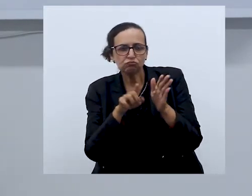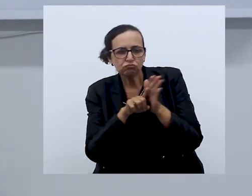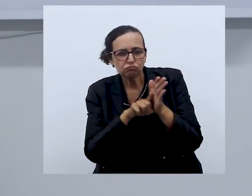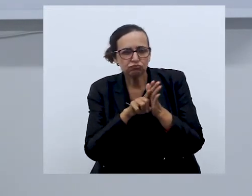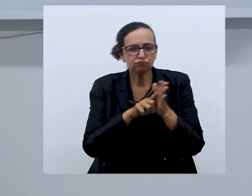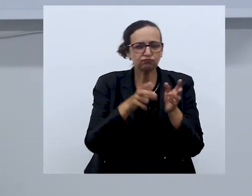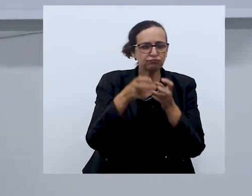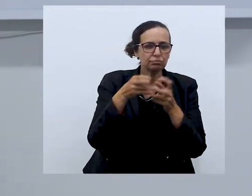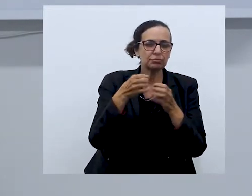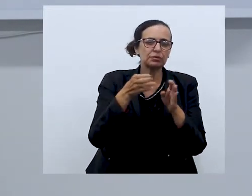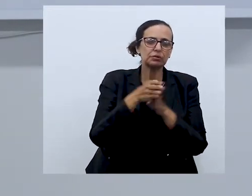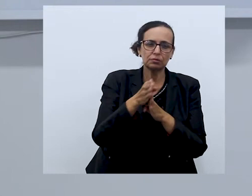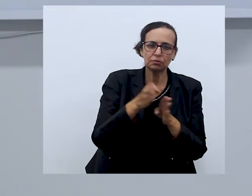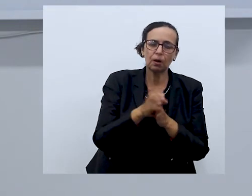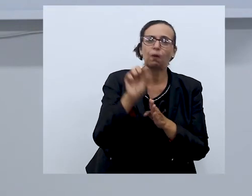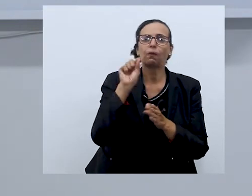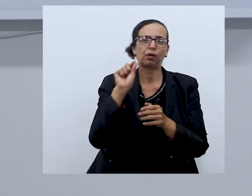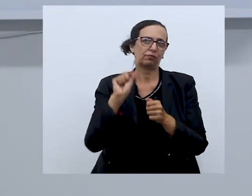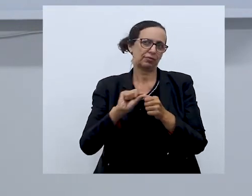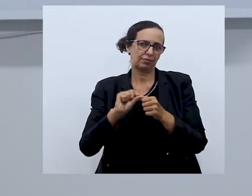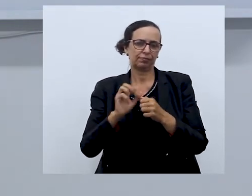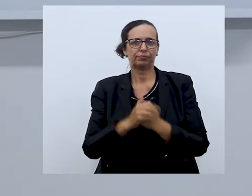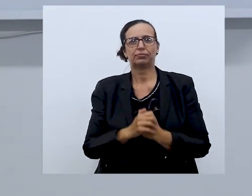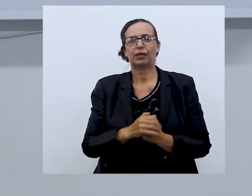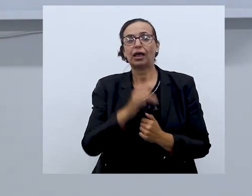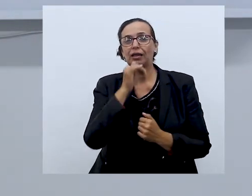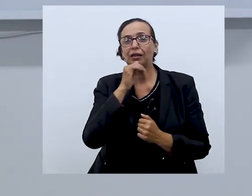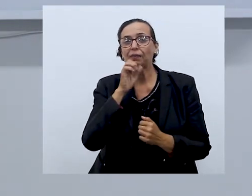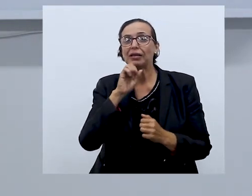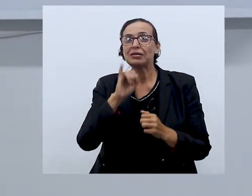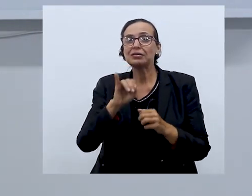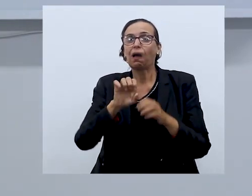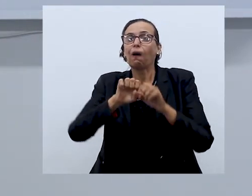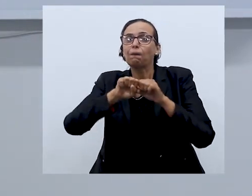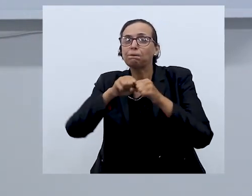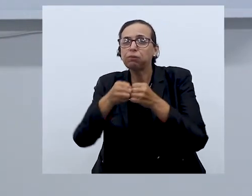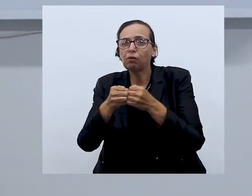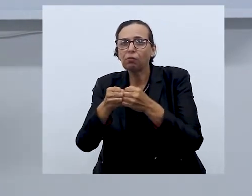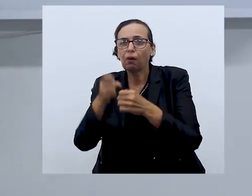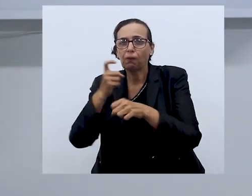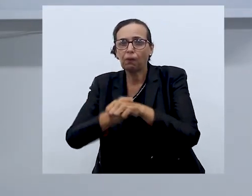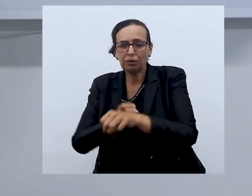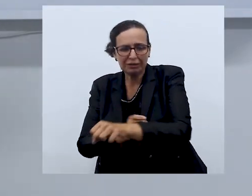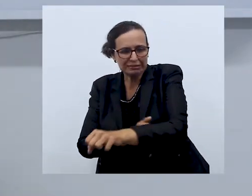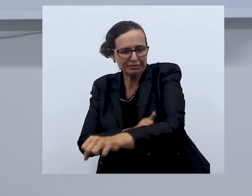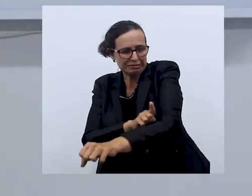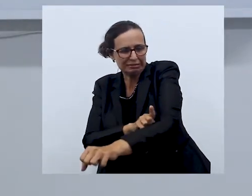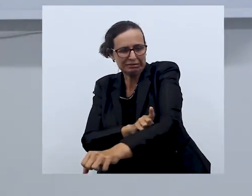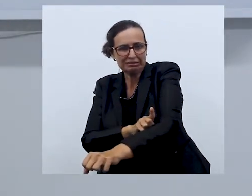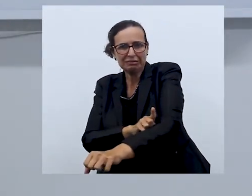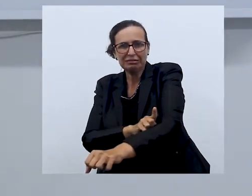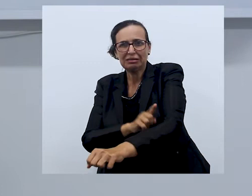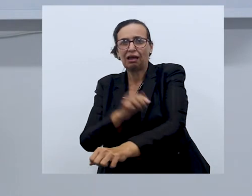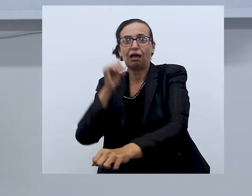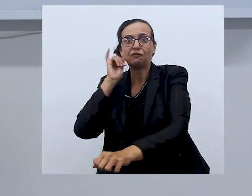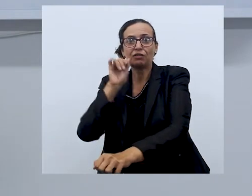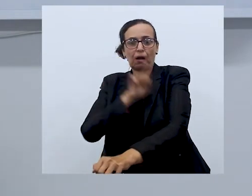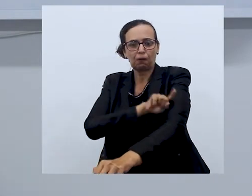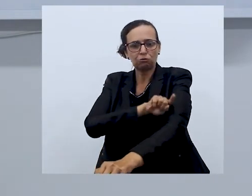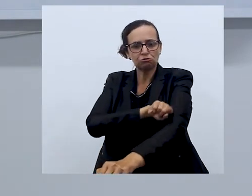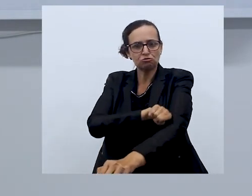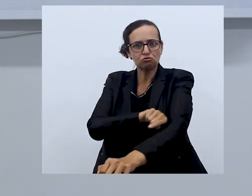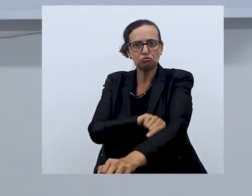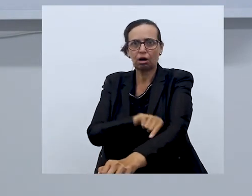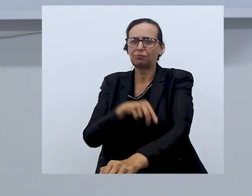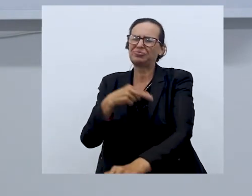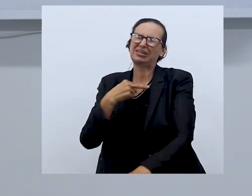possa orientar todo o procedimento a ser realizado. Sobre as fraturas expostas, nunca devemos tentar colocar o osso no local. E também, se